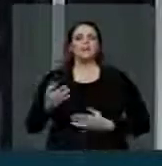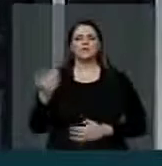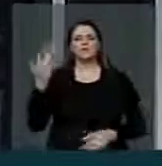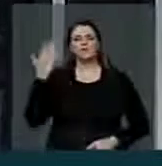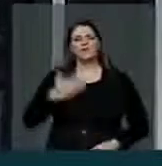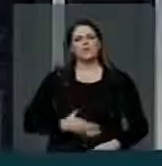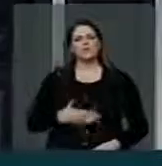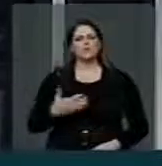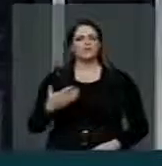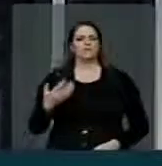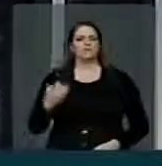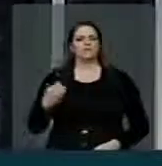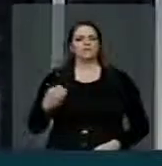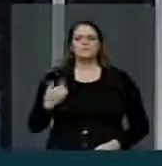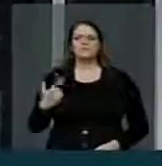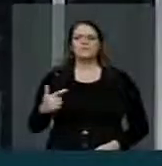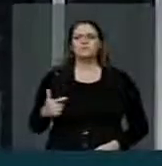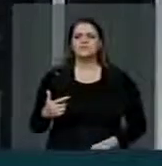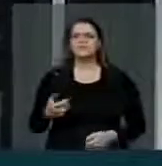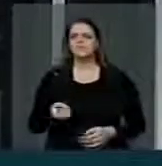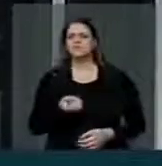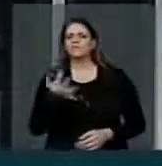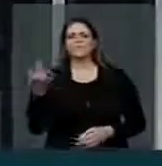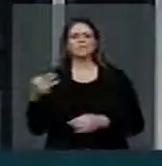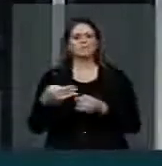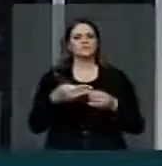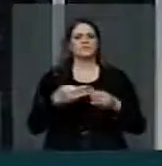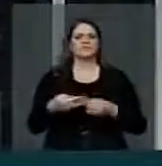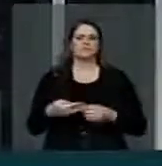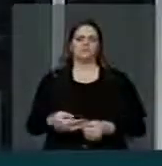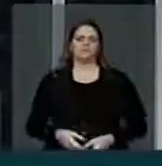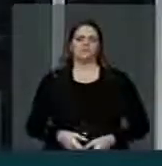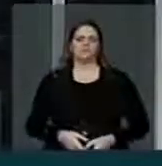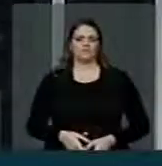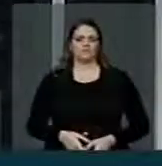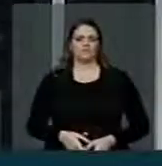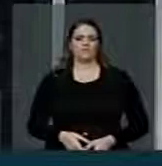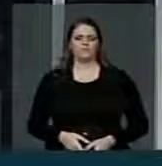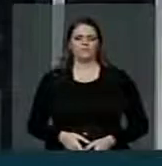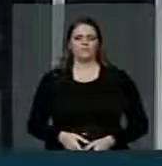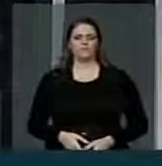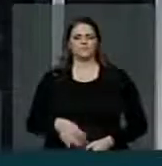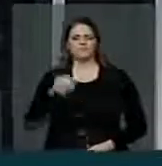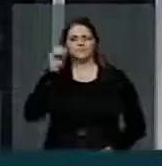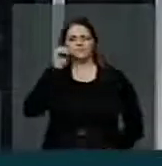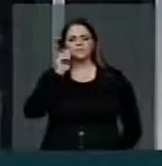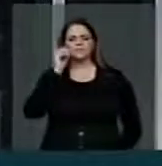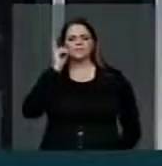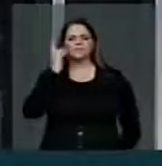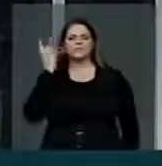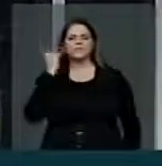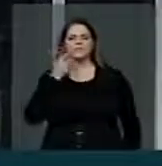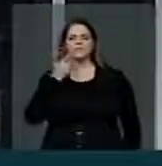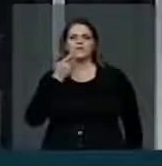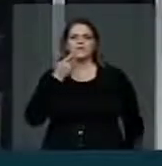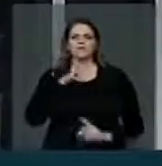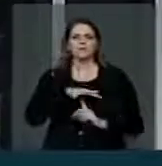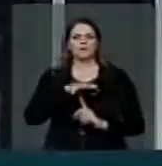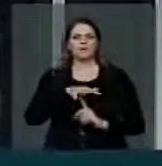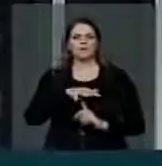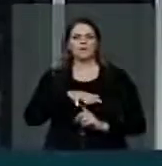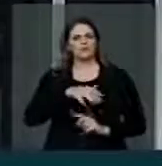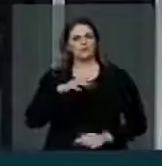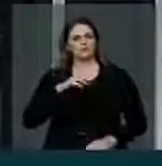500 municípios não tem um médico sequer. E está aqui um resultado agora, falado pela deputada que me antecedeu, do Paraná, um estado